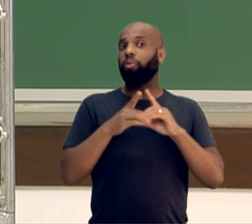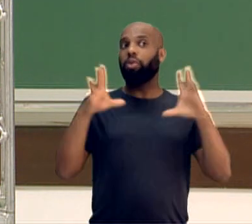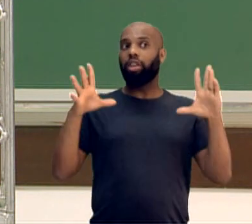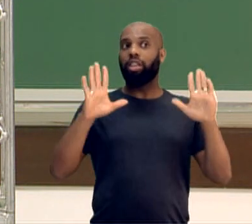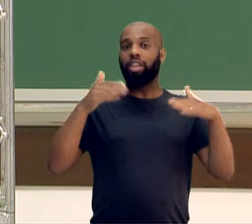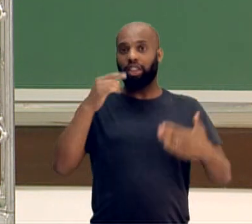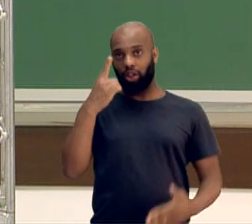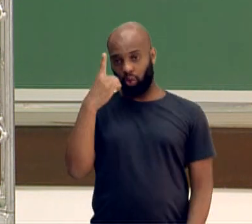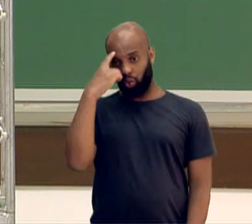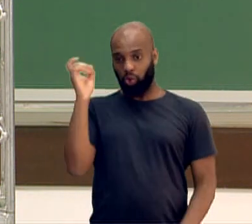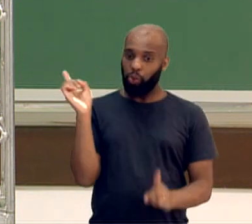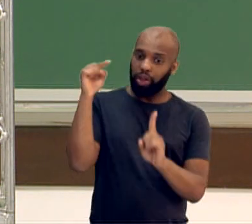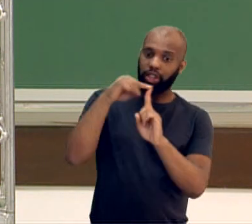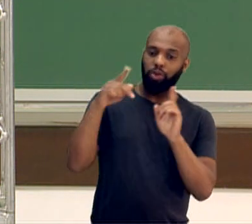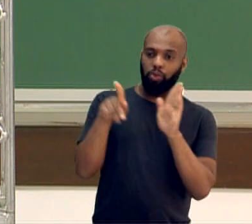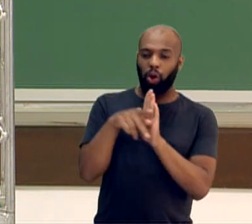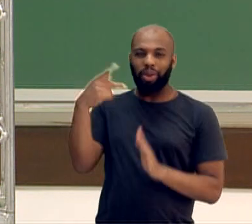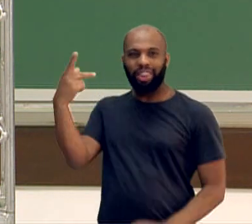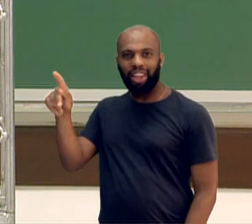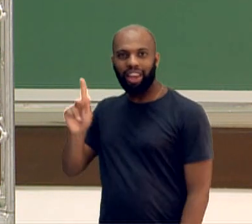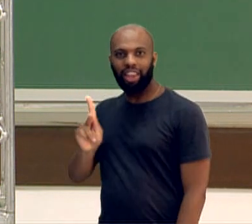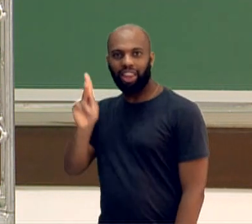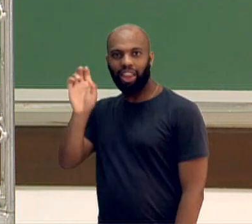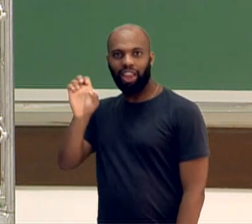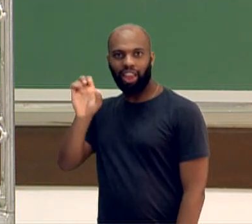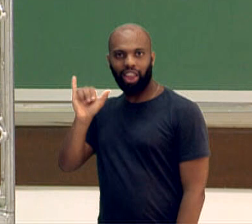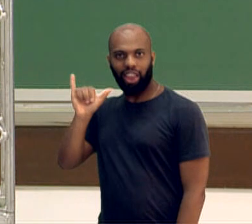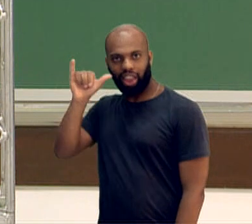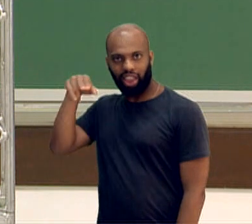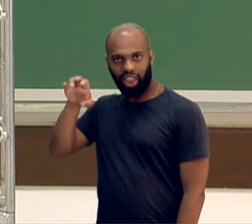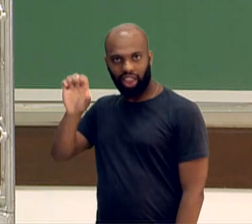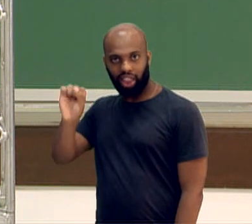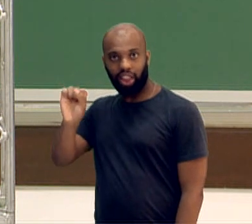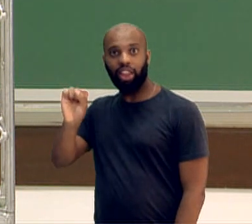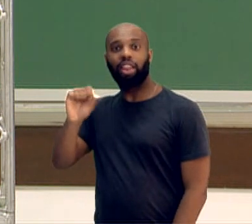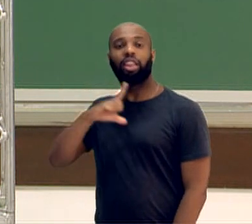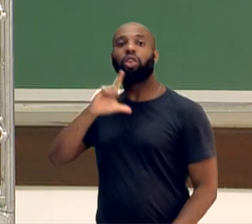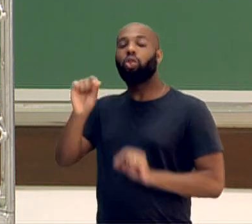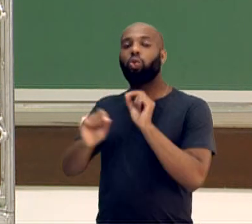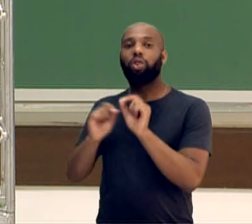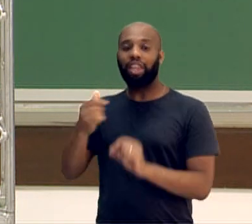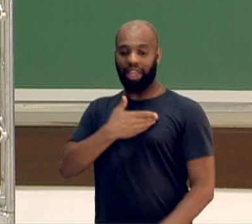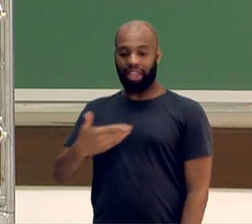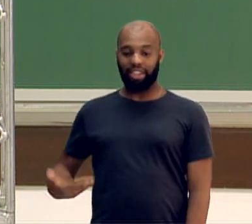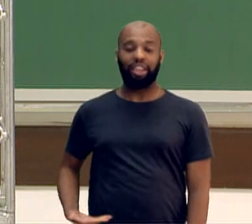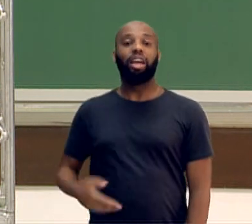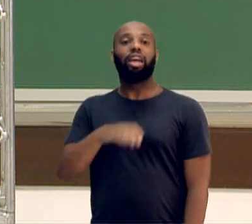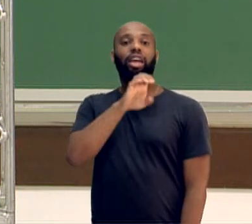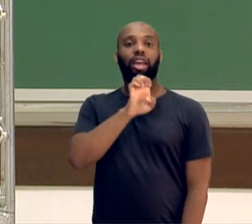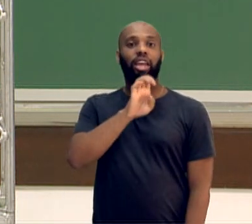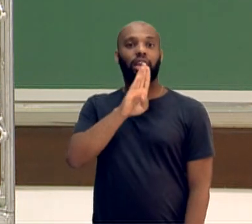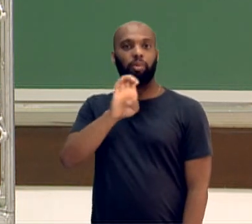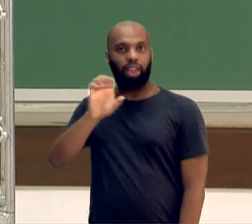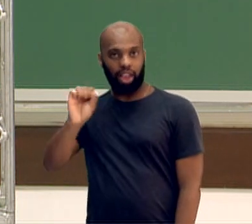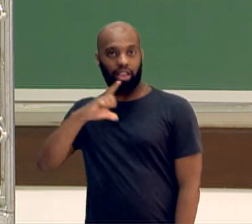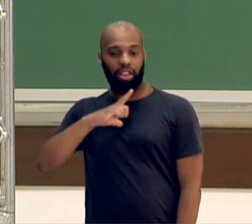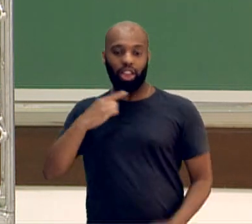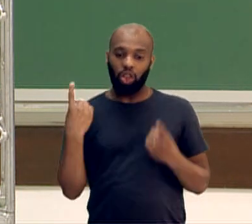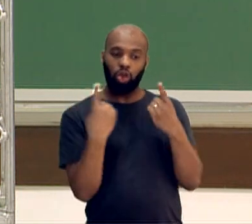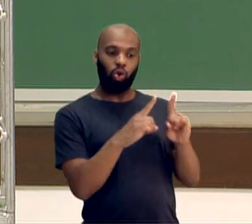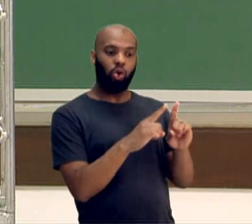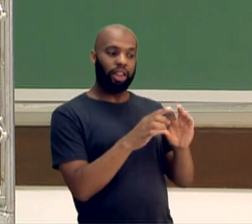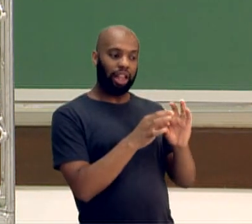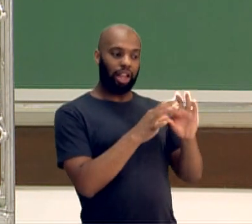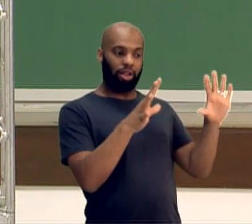Keynes ela é contrária ao Estado liberal. O Estado do bem-estar social tem uma ideia contrária ao Estado liberal e ao